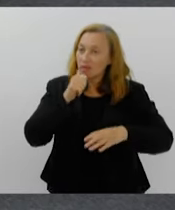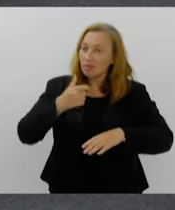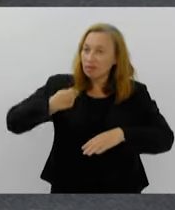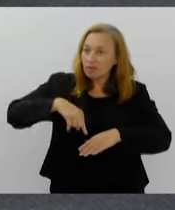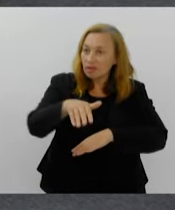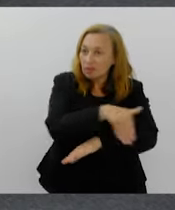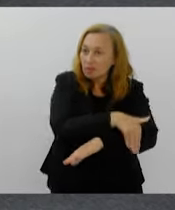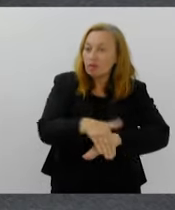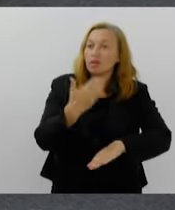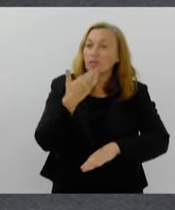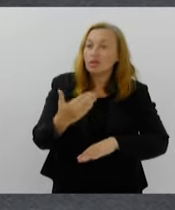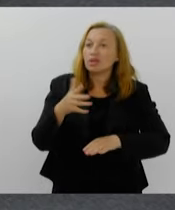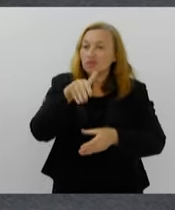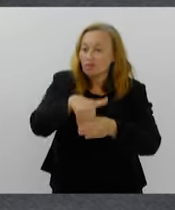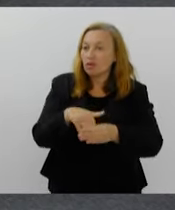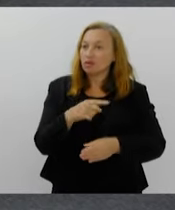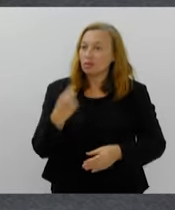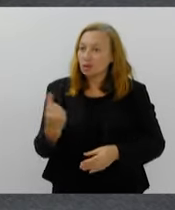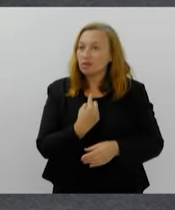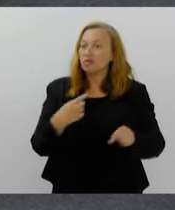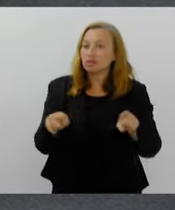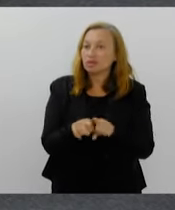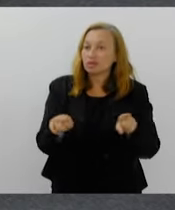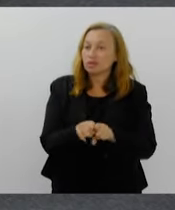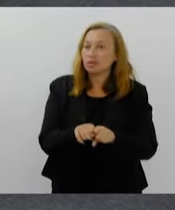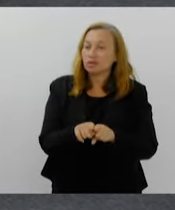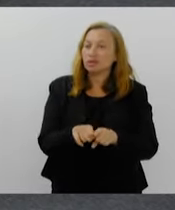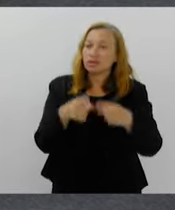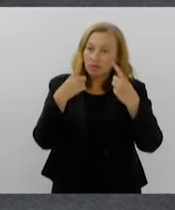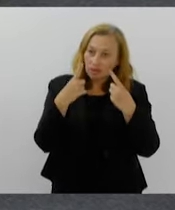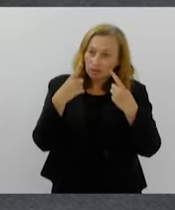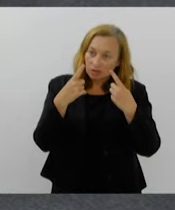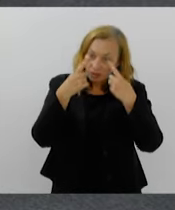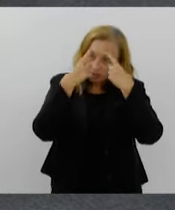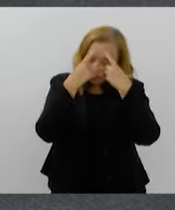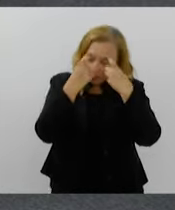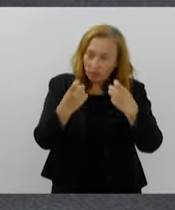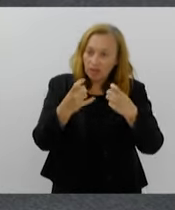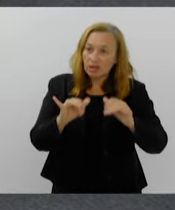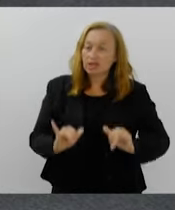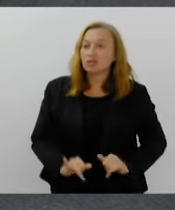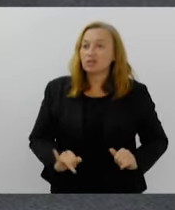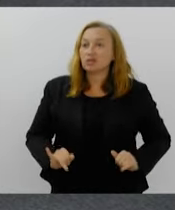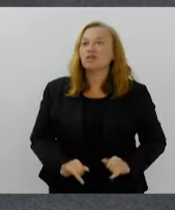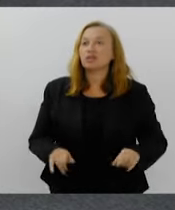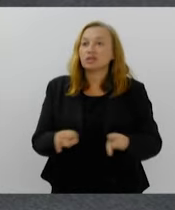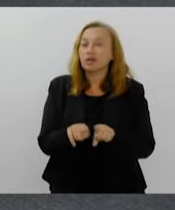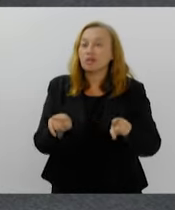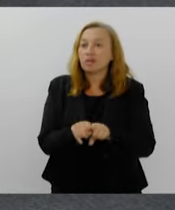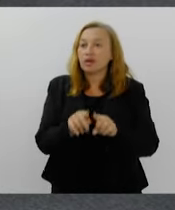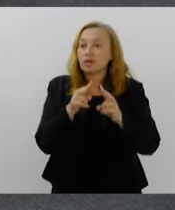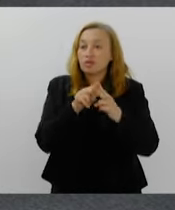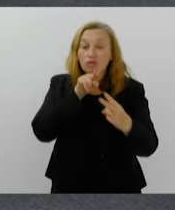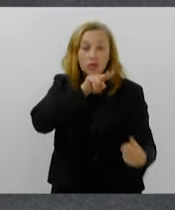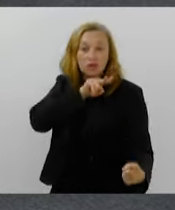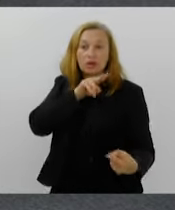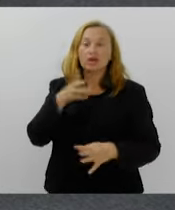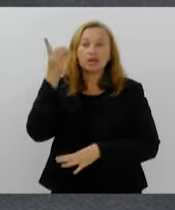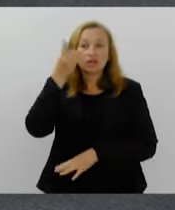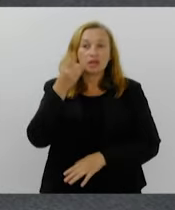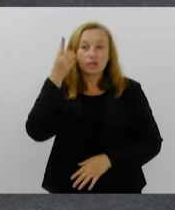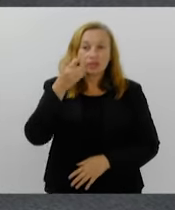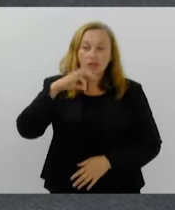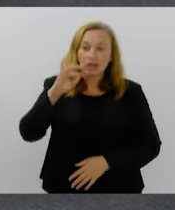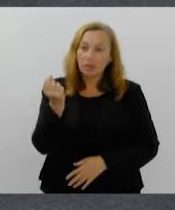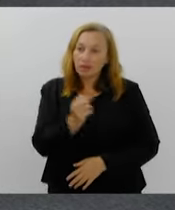ruas que vão pedir voto pra gente que também tem sido vítima e além também a questão virtual porque a deputada Marta